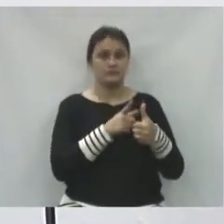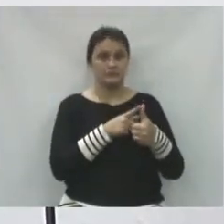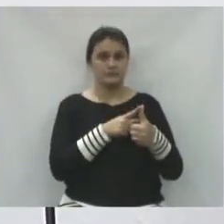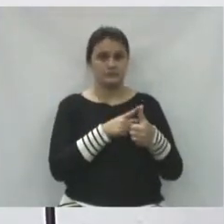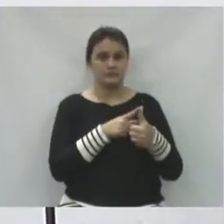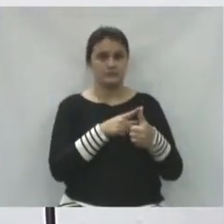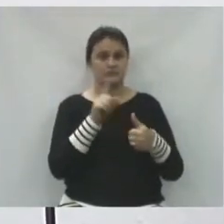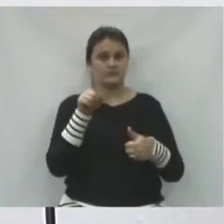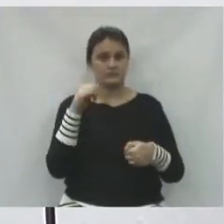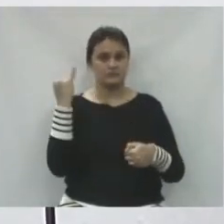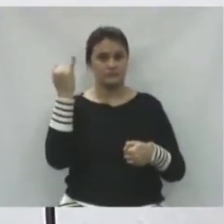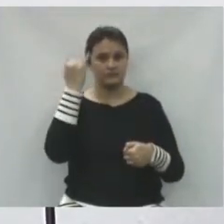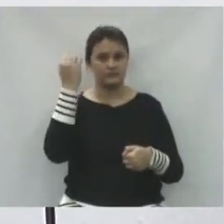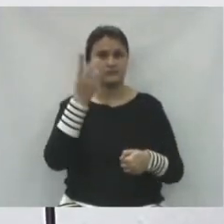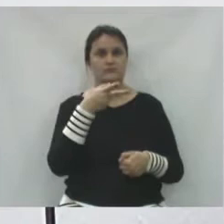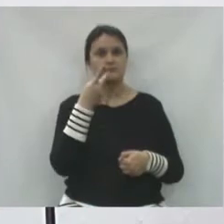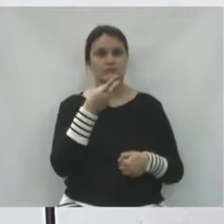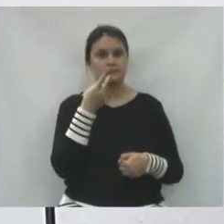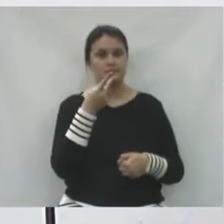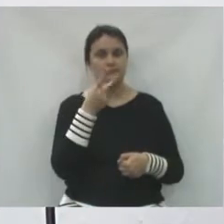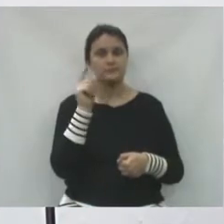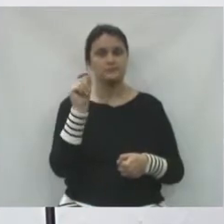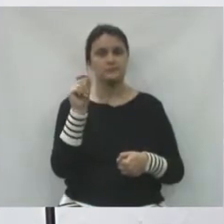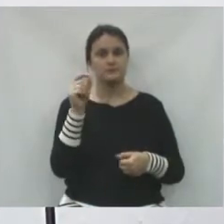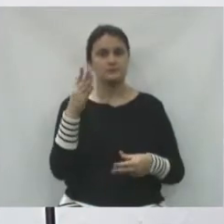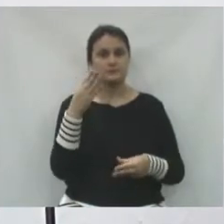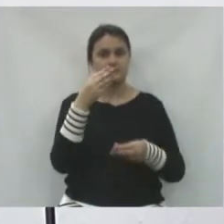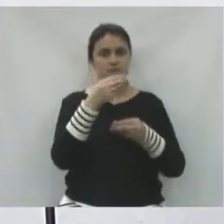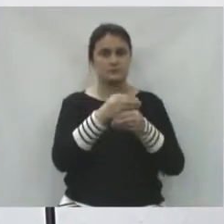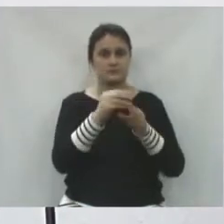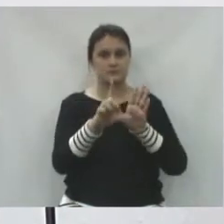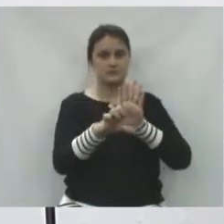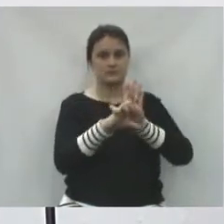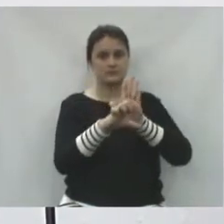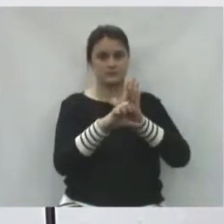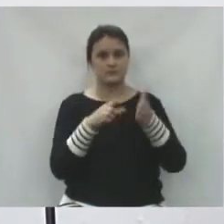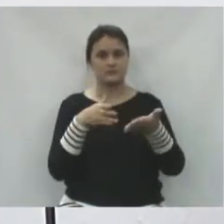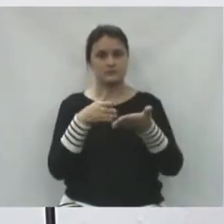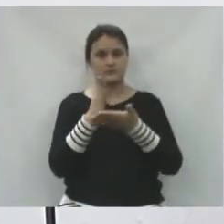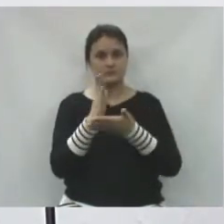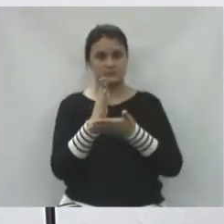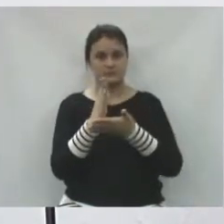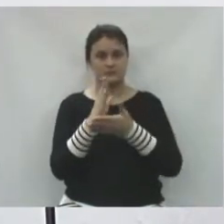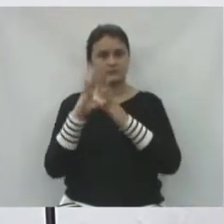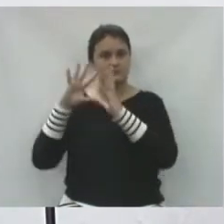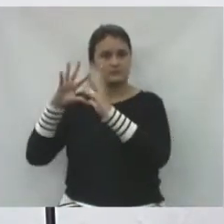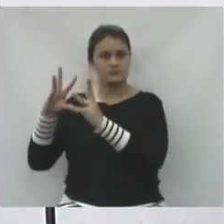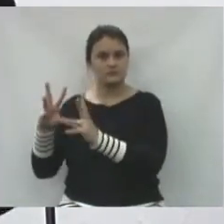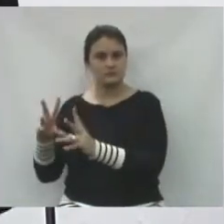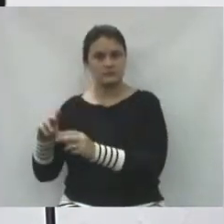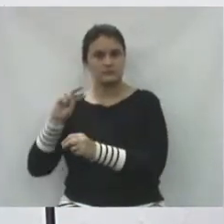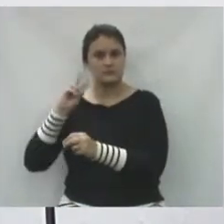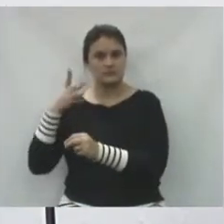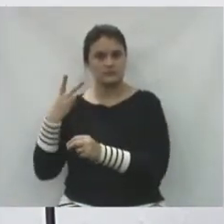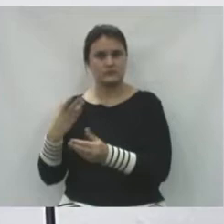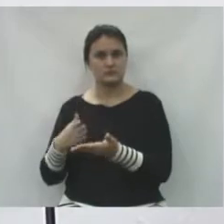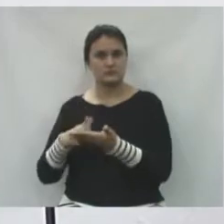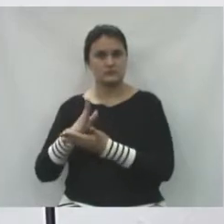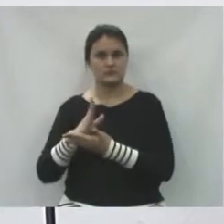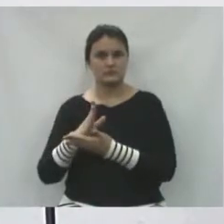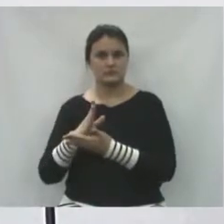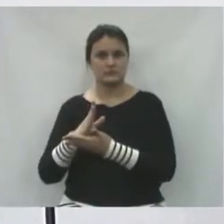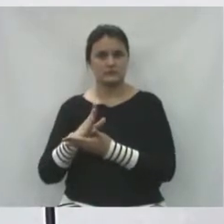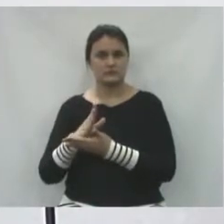Primeiramente, é importante frisar que a emenda aprovada de forma unânime por esta Casa de